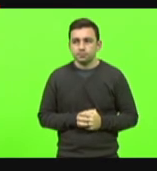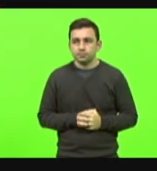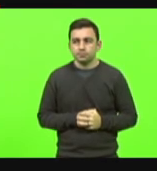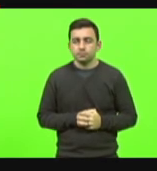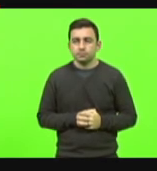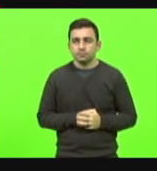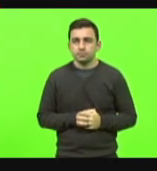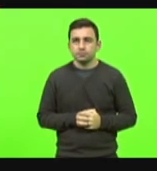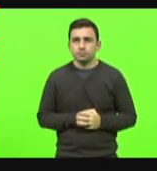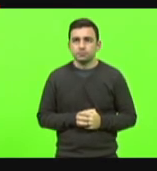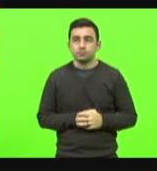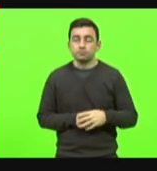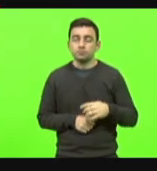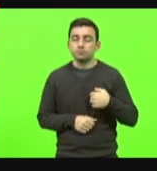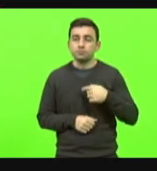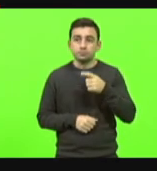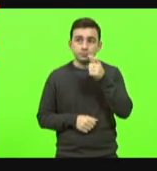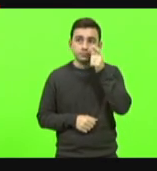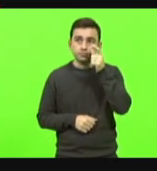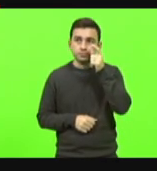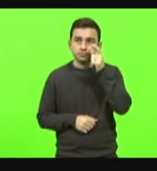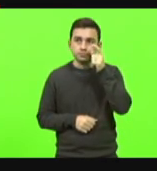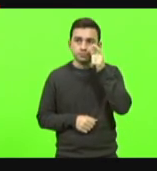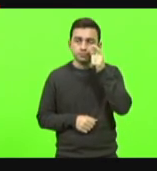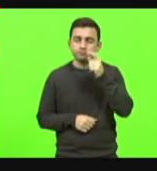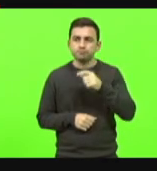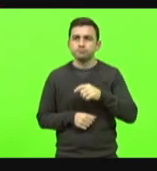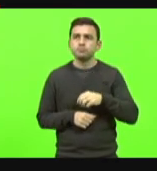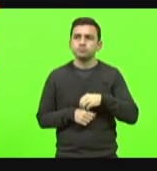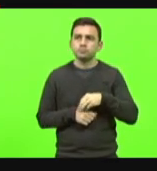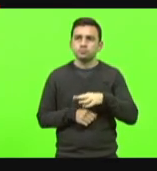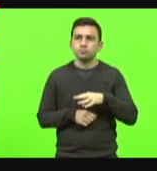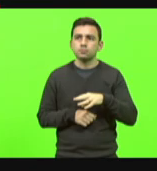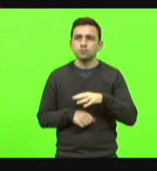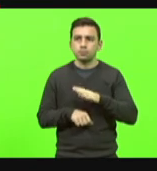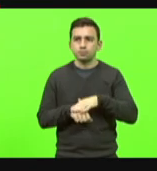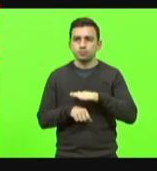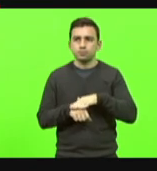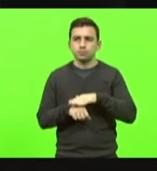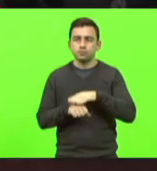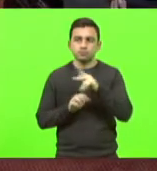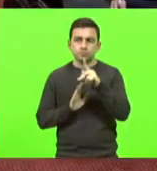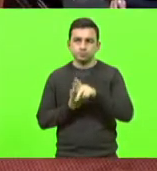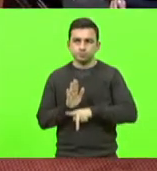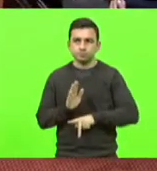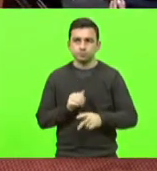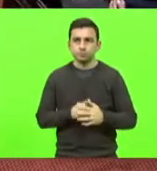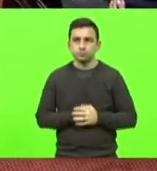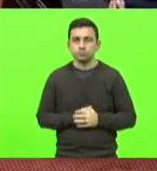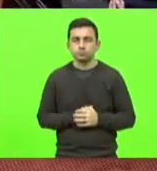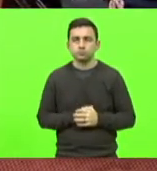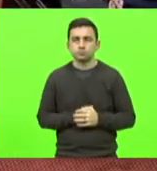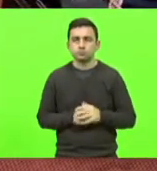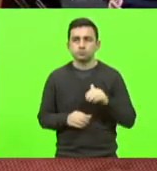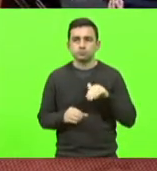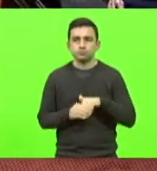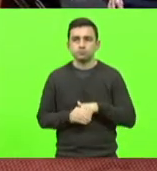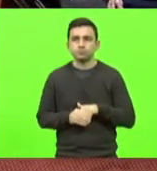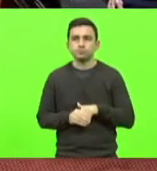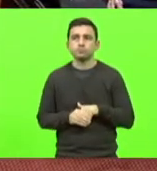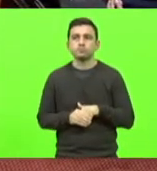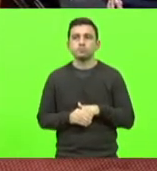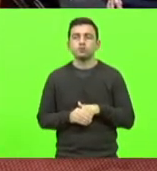eu vou acompanhar aí a volta a indicação aí do autor do projeto aí a presidente é volta um ou dois